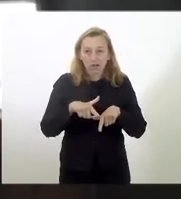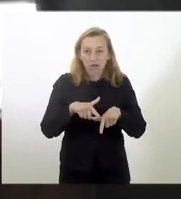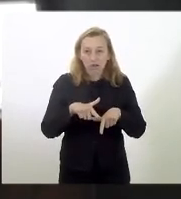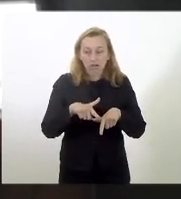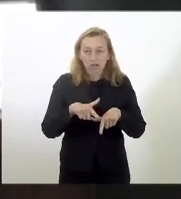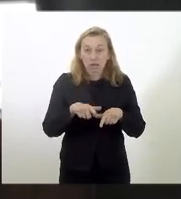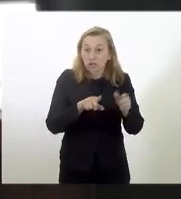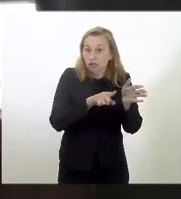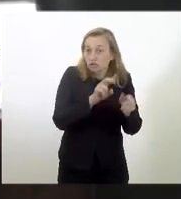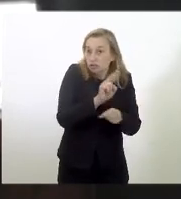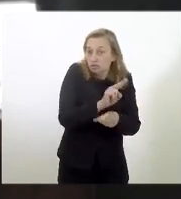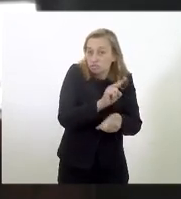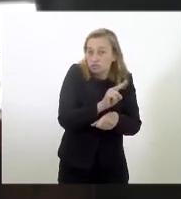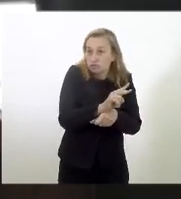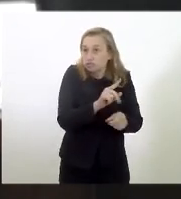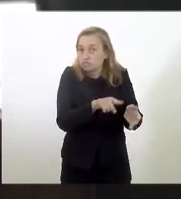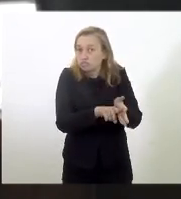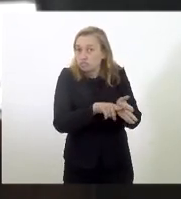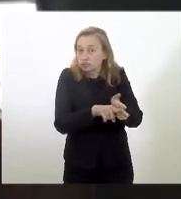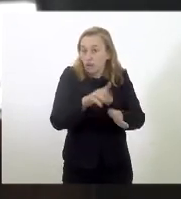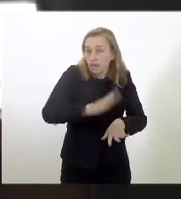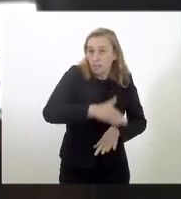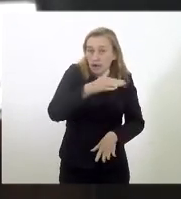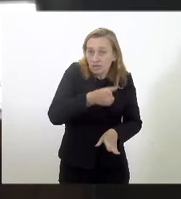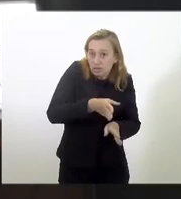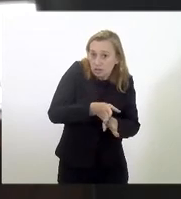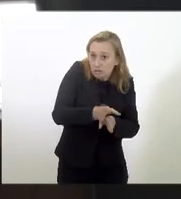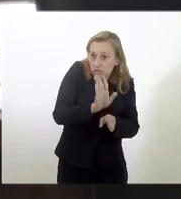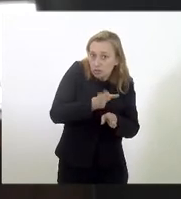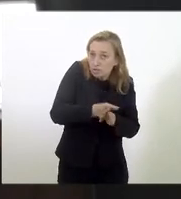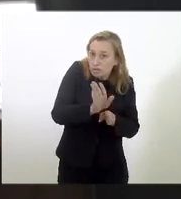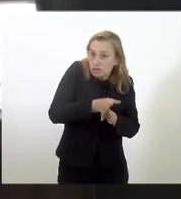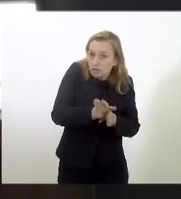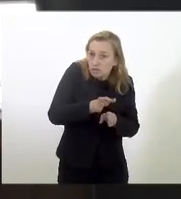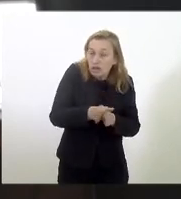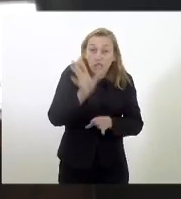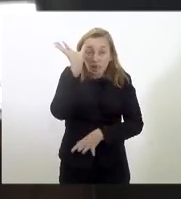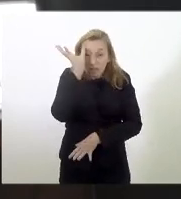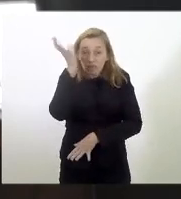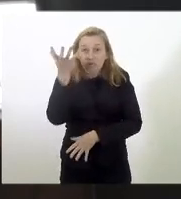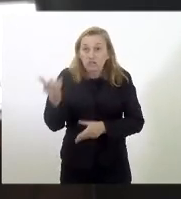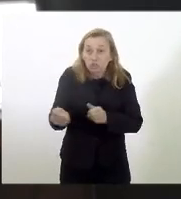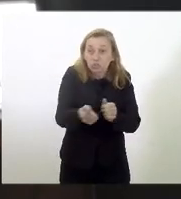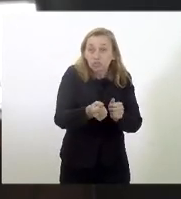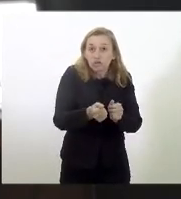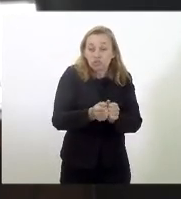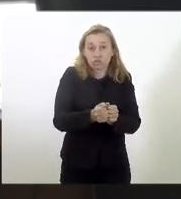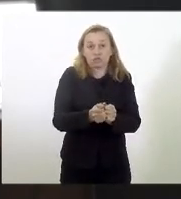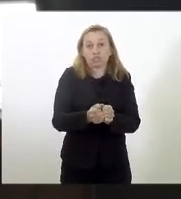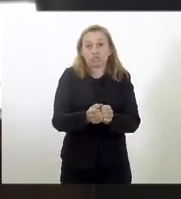de fiscalização muito mais orientadoras para resolvermos juntos